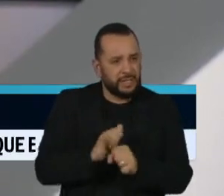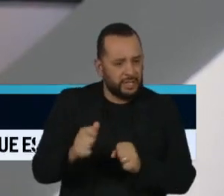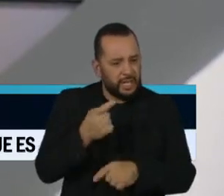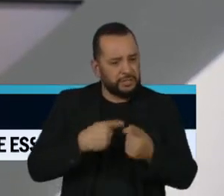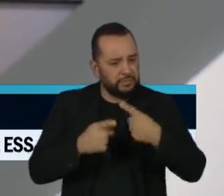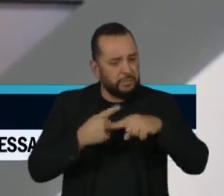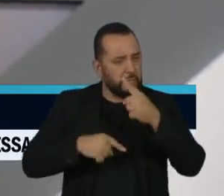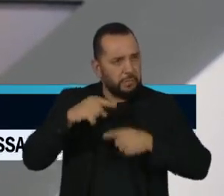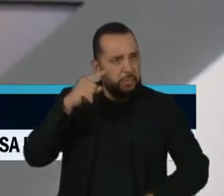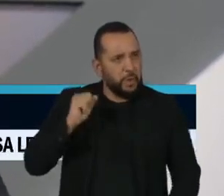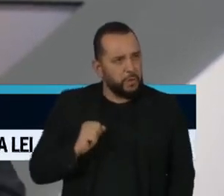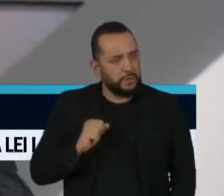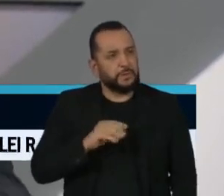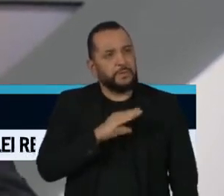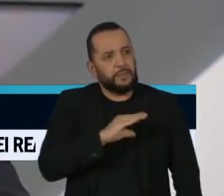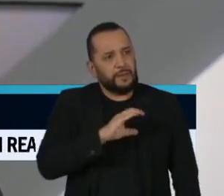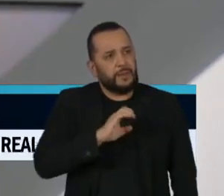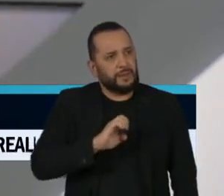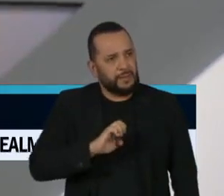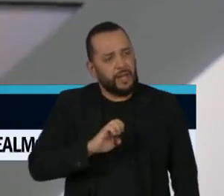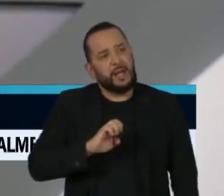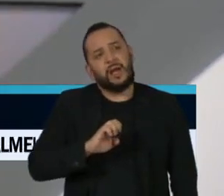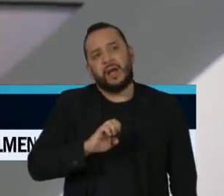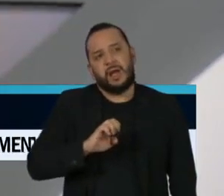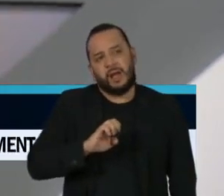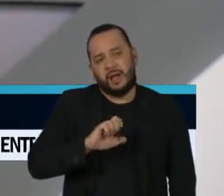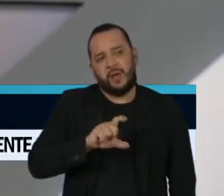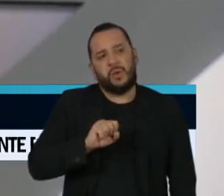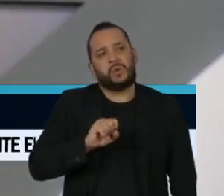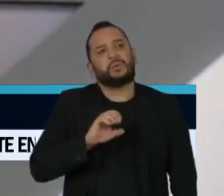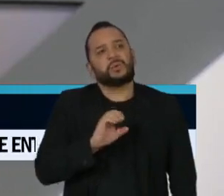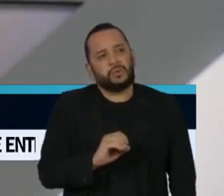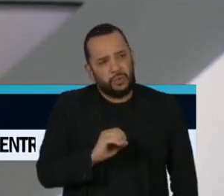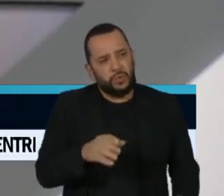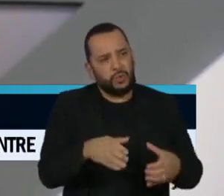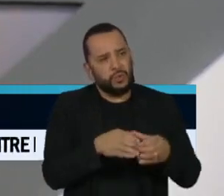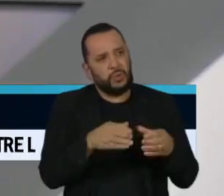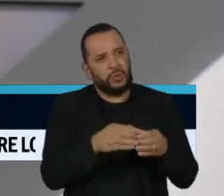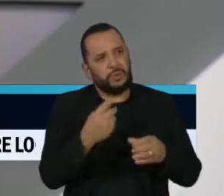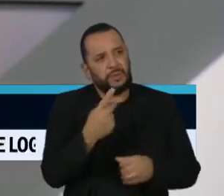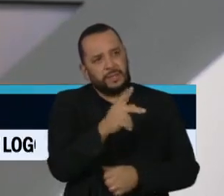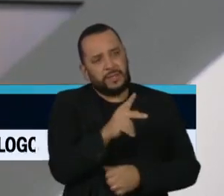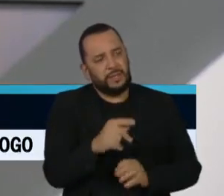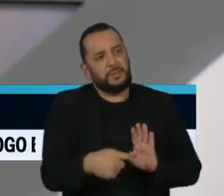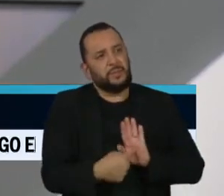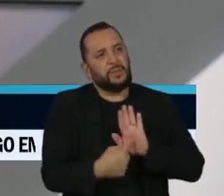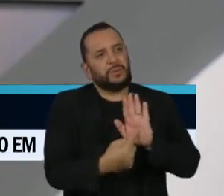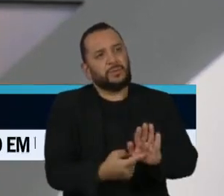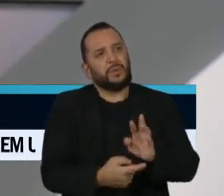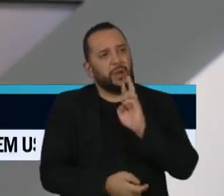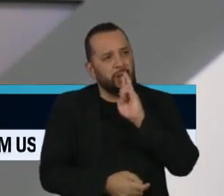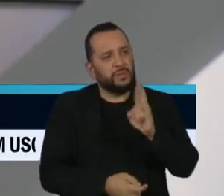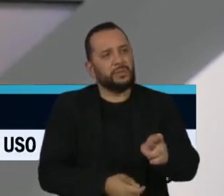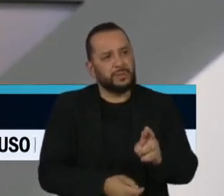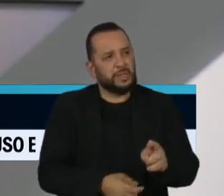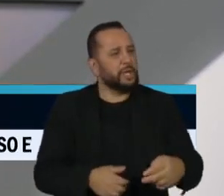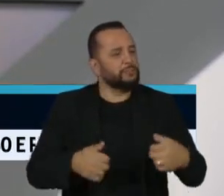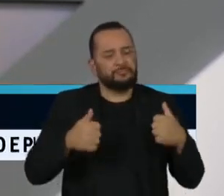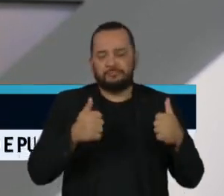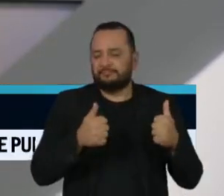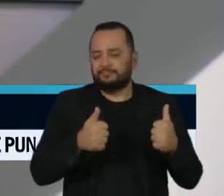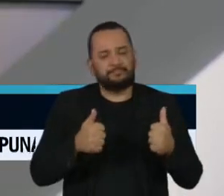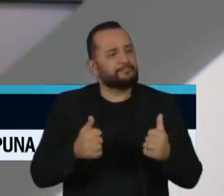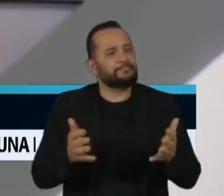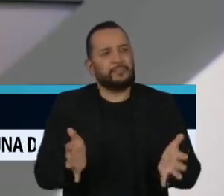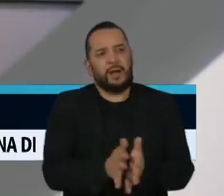e o Celso Ataíde e todo o seu time, ao final, apresentaram resultados extraordinários